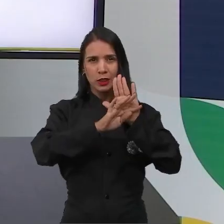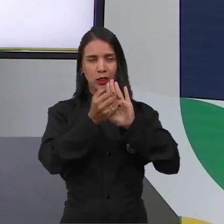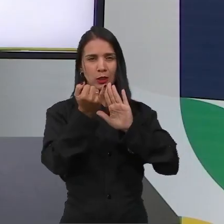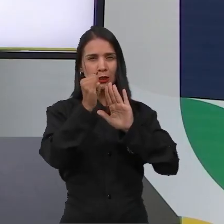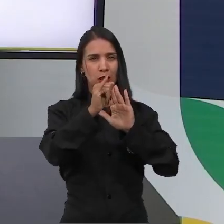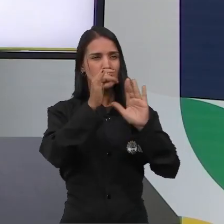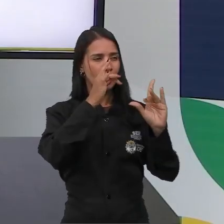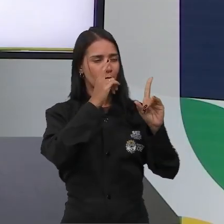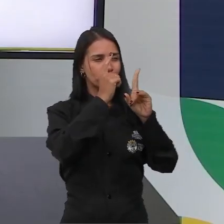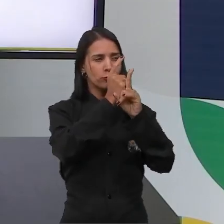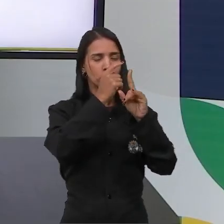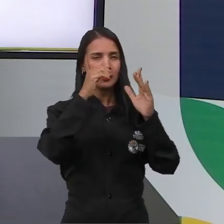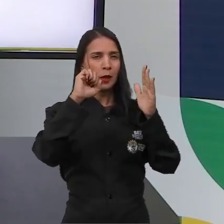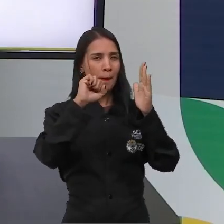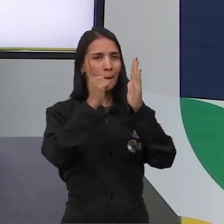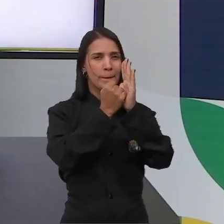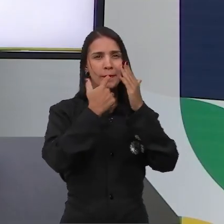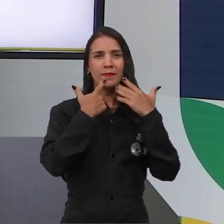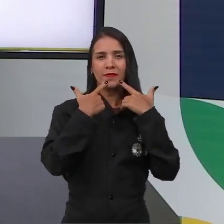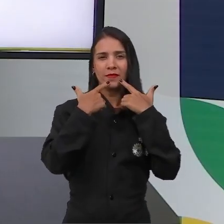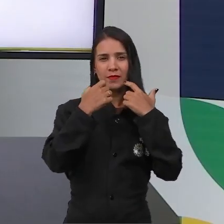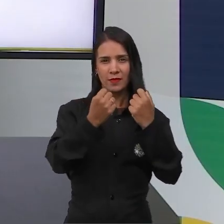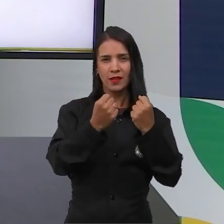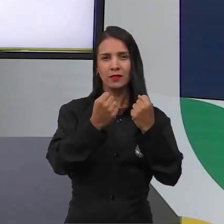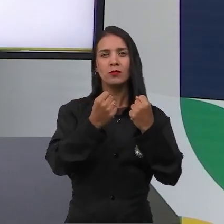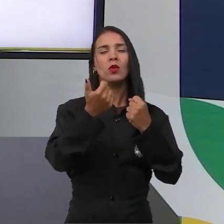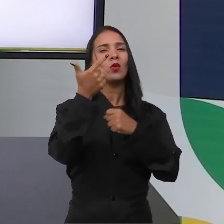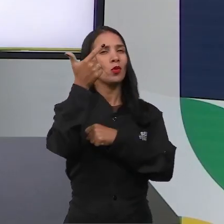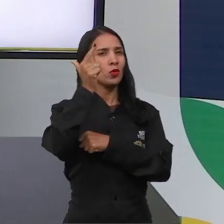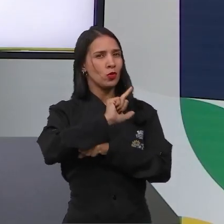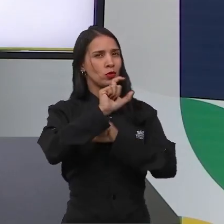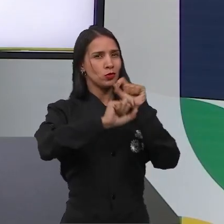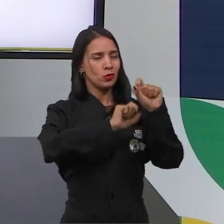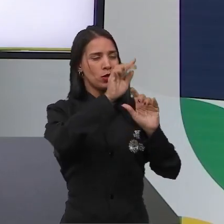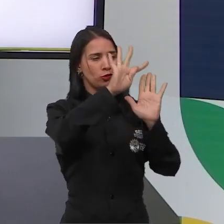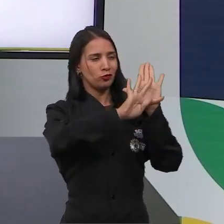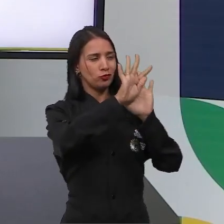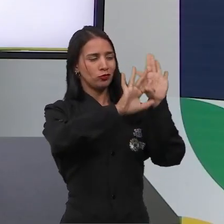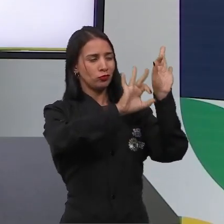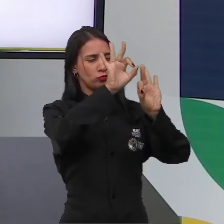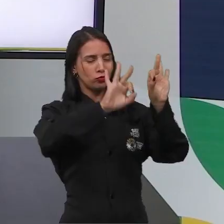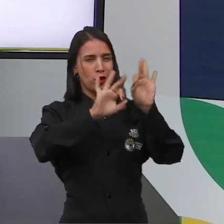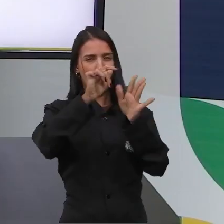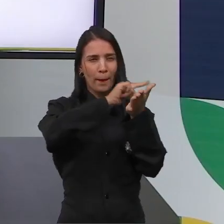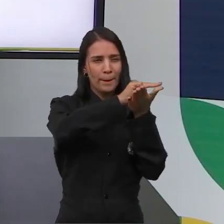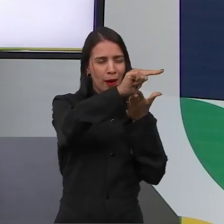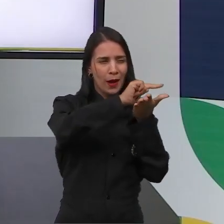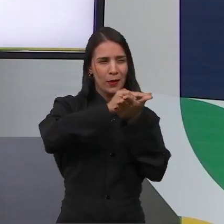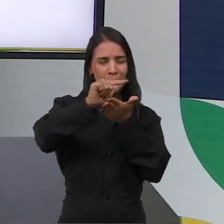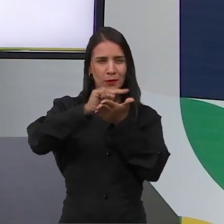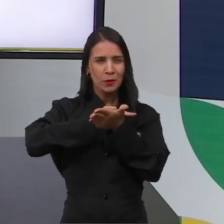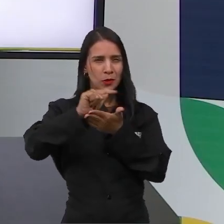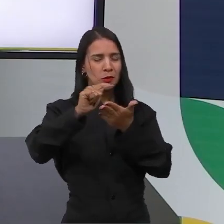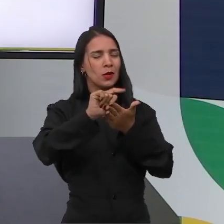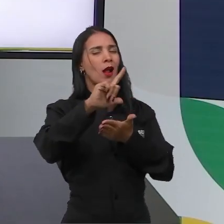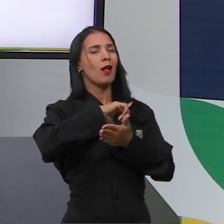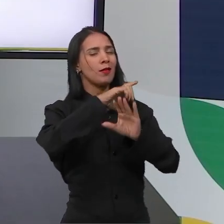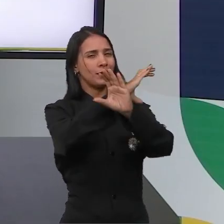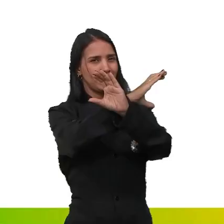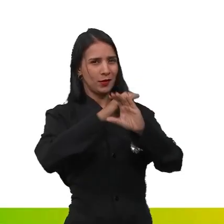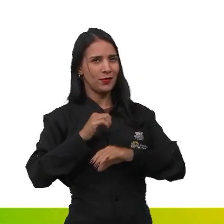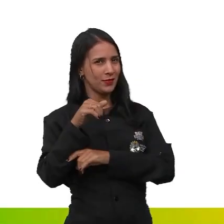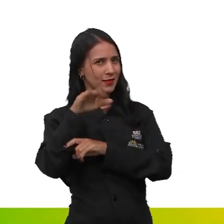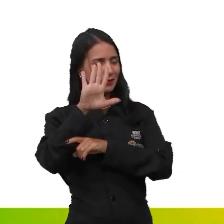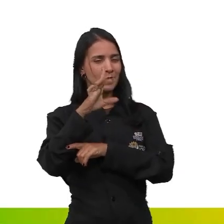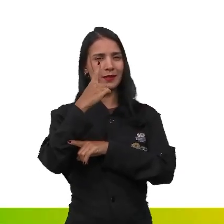marcas de impessoalidade neles, eu vou conseguir fazer uma produção mais limpa, com mais credibilidade. E aí, olha